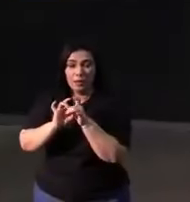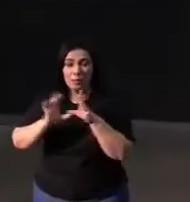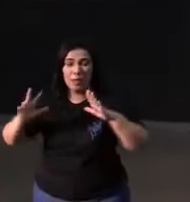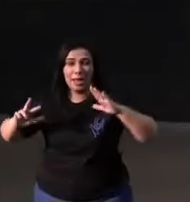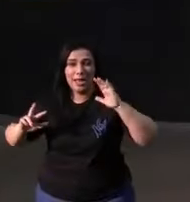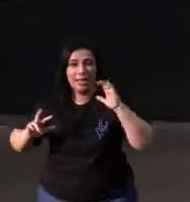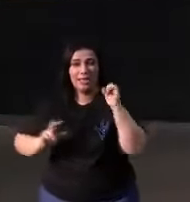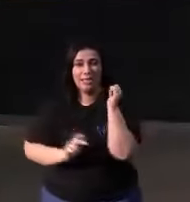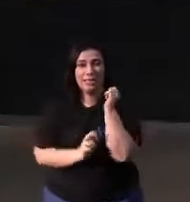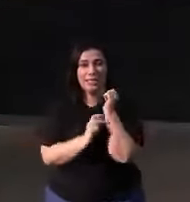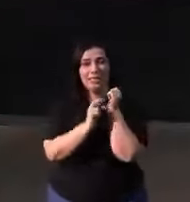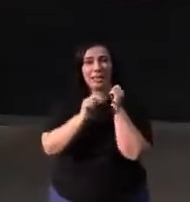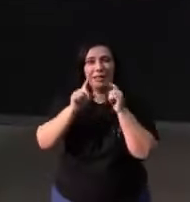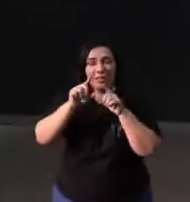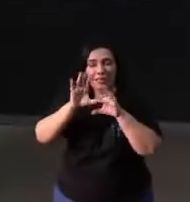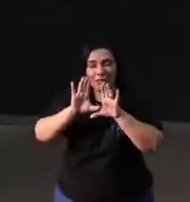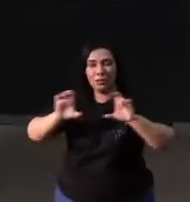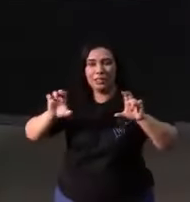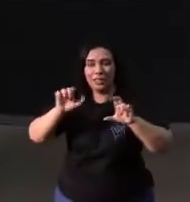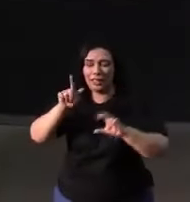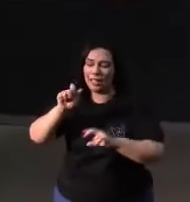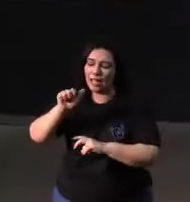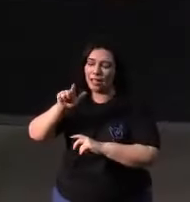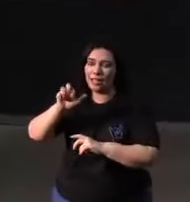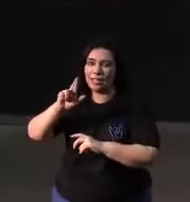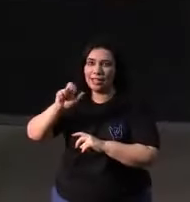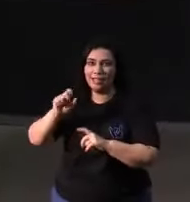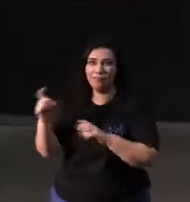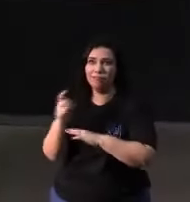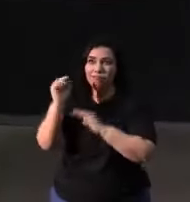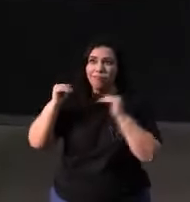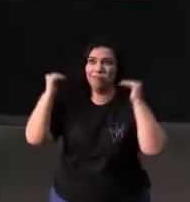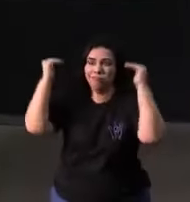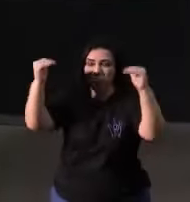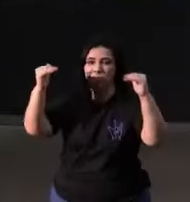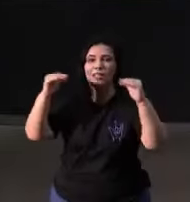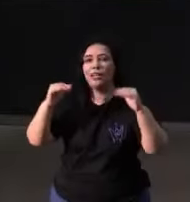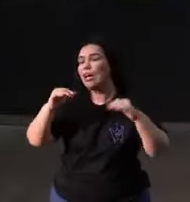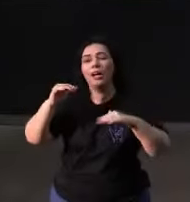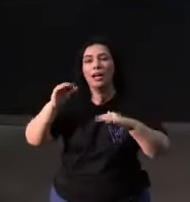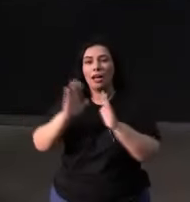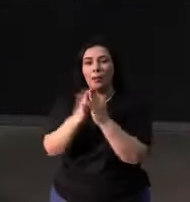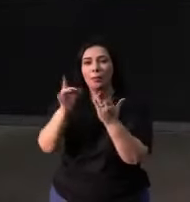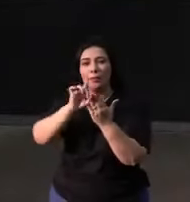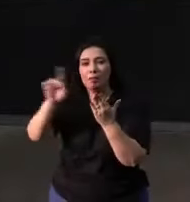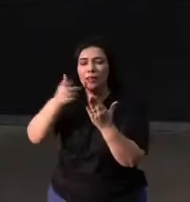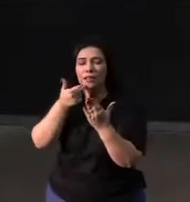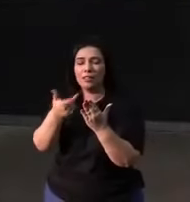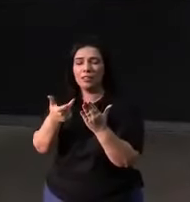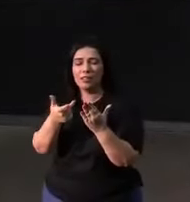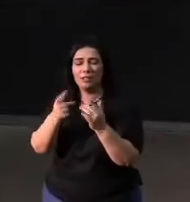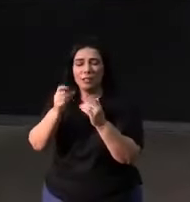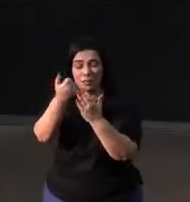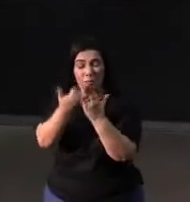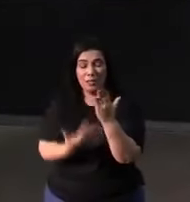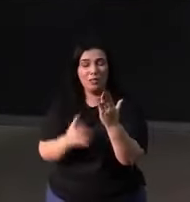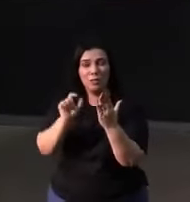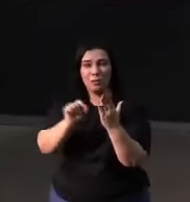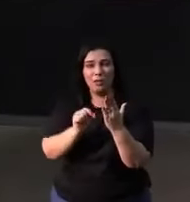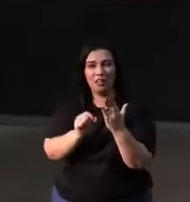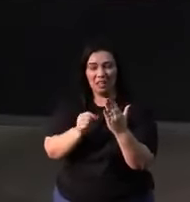para você chegar até a frente do altar. A Bíblia diz que não basta crer com o